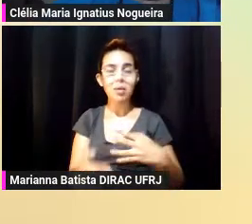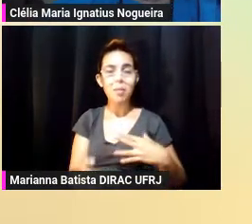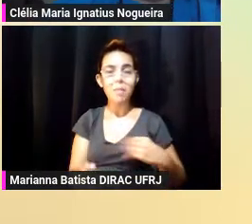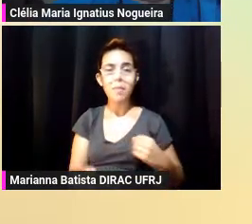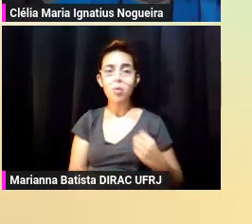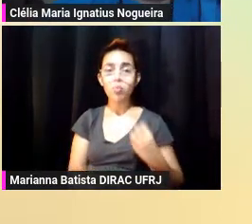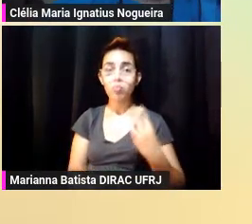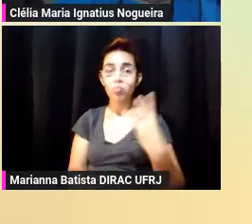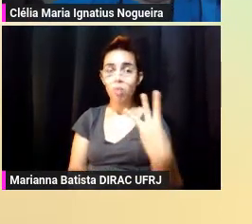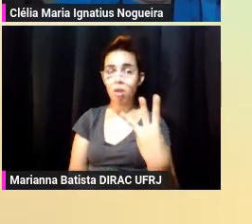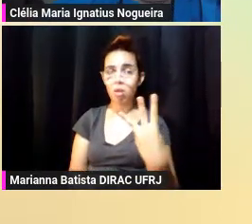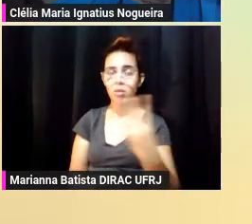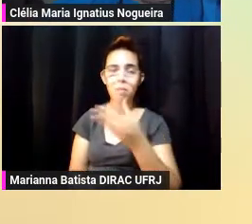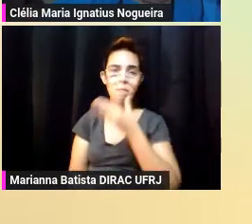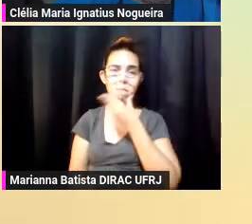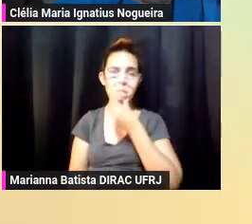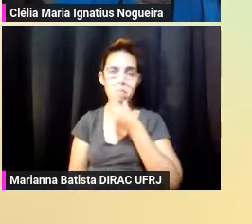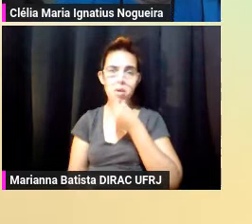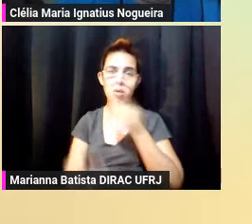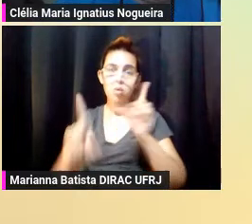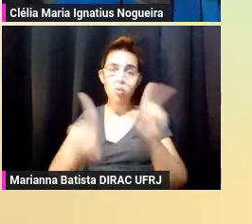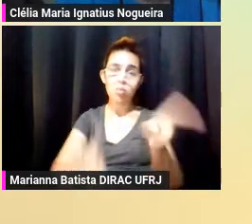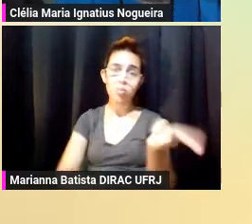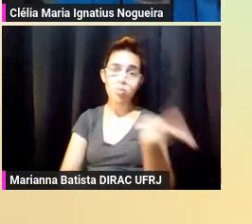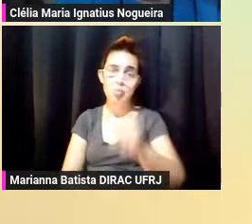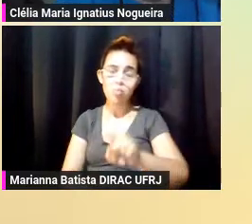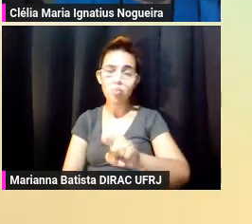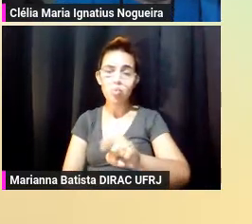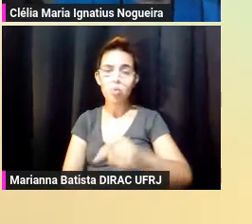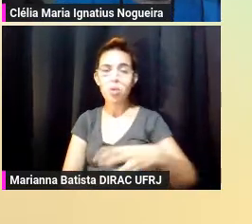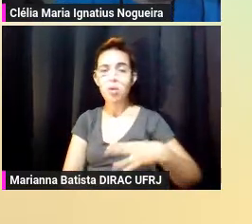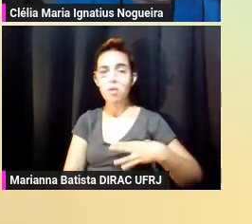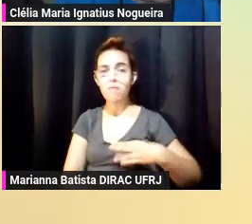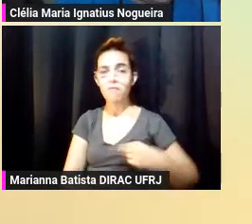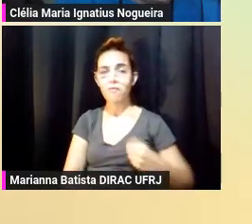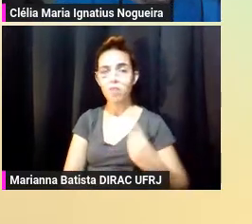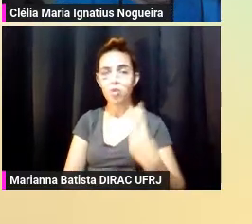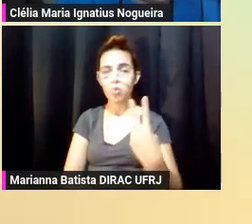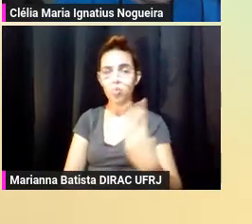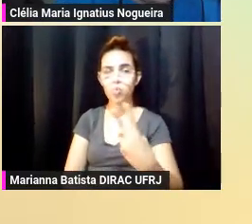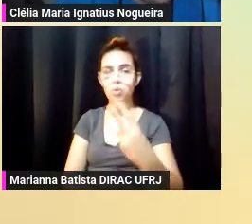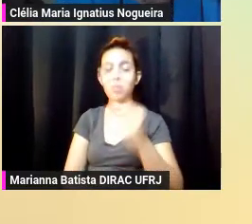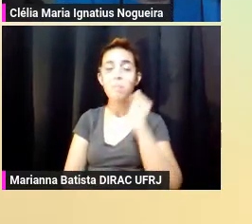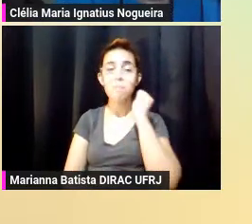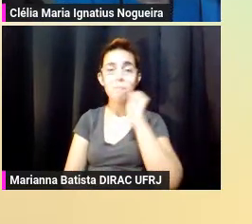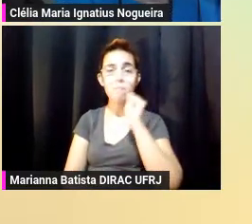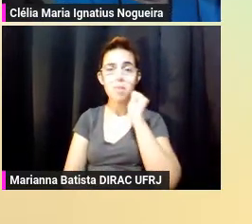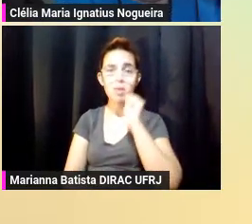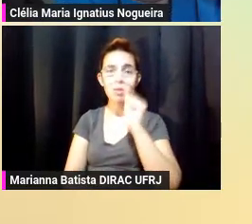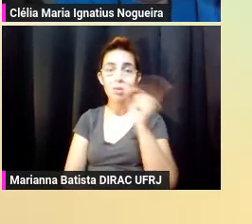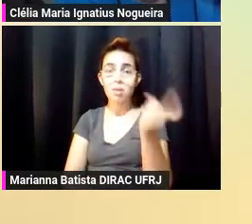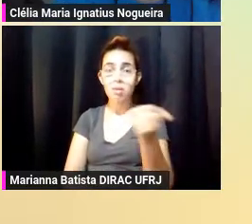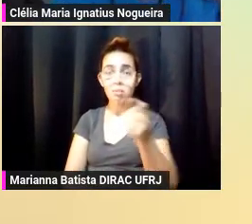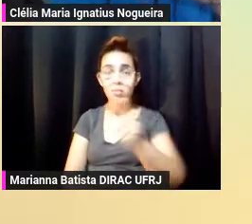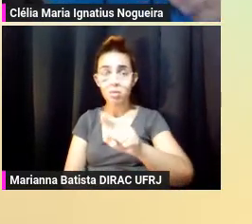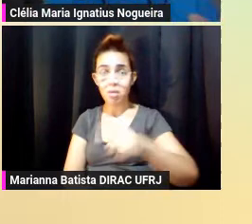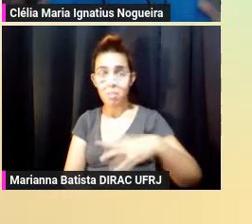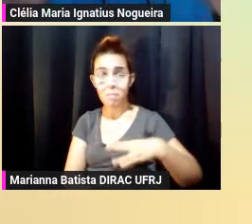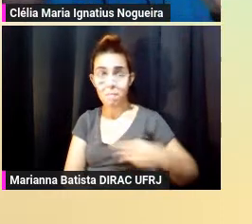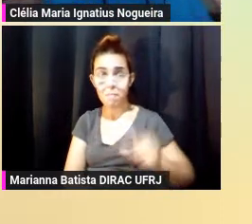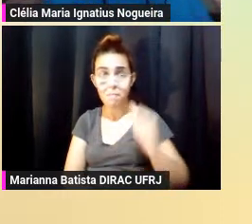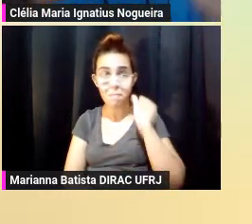minhas 2 meninas, a Marília e a Beatriz. Marília e Beatriz são surdas. E aí,